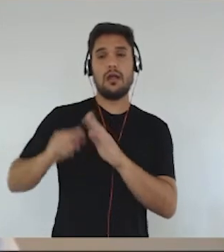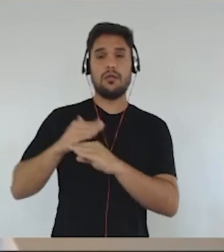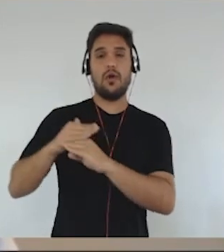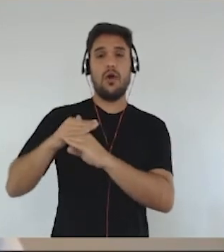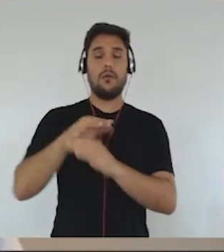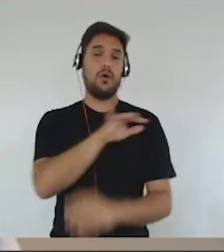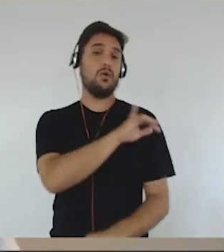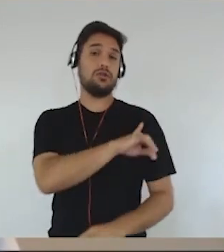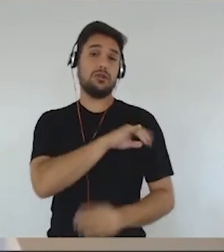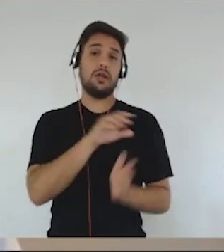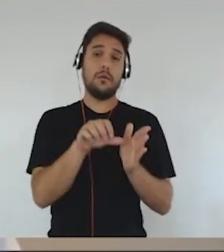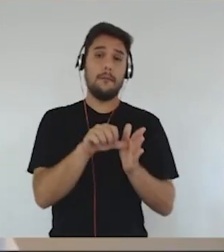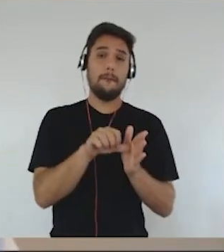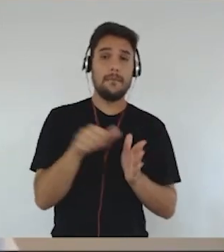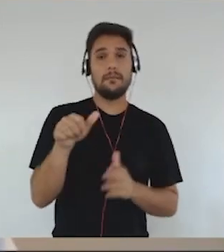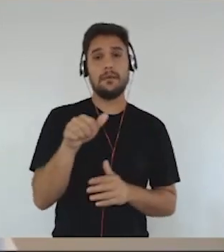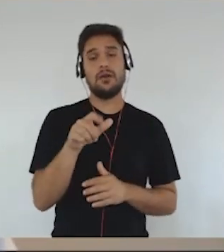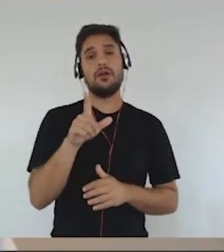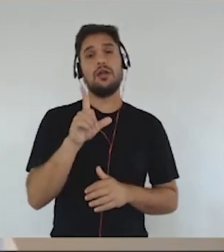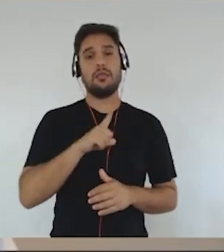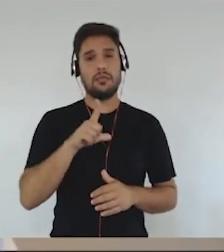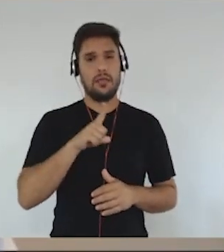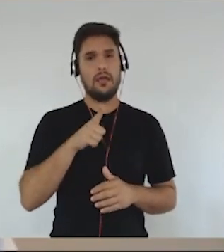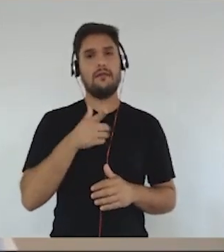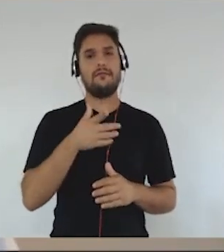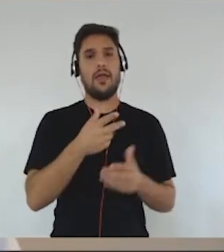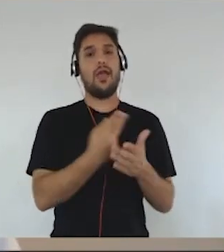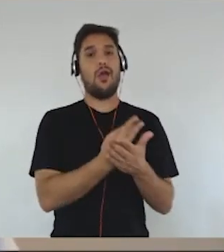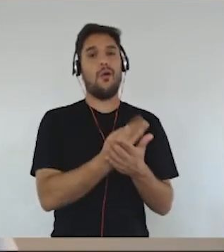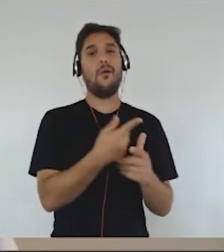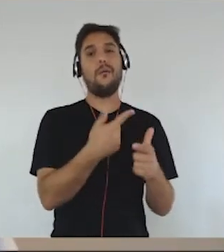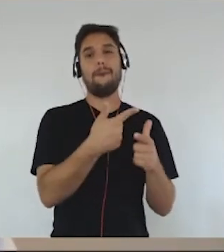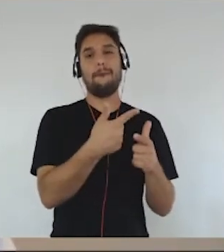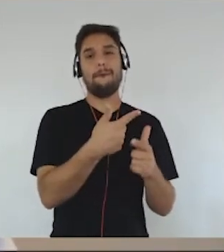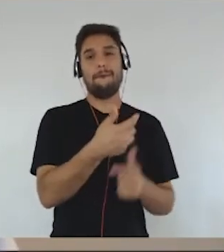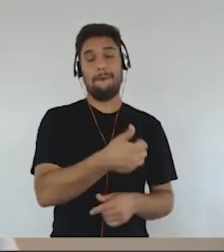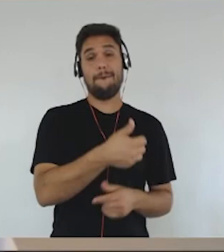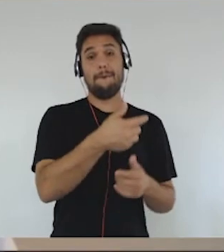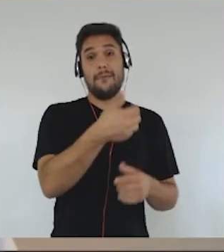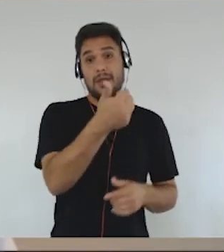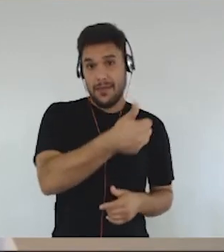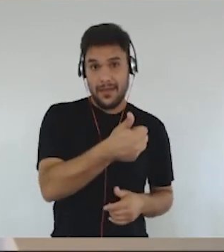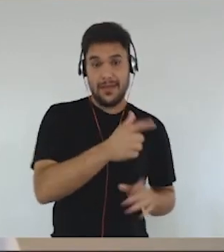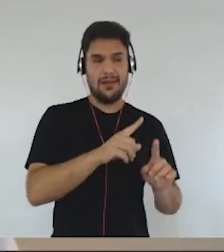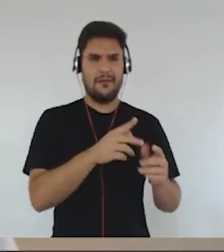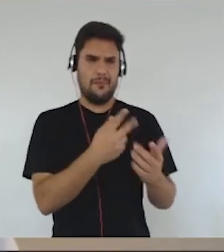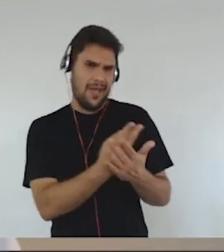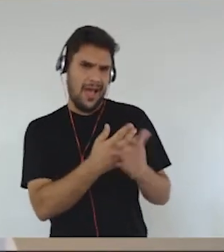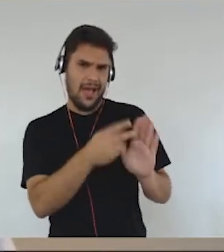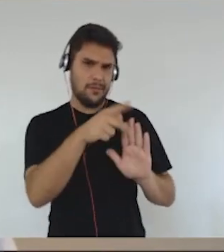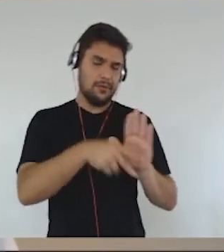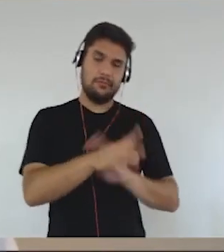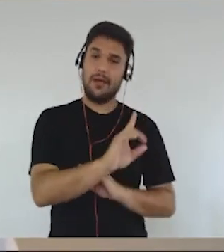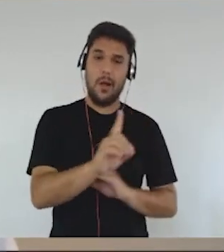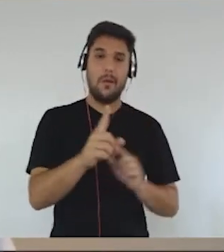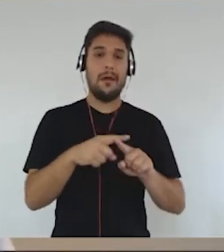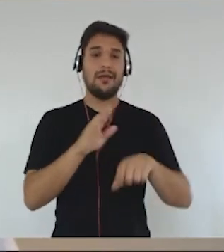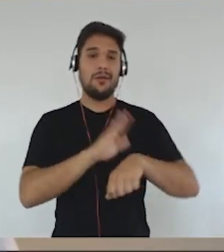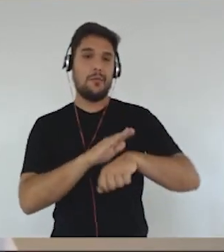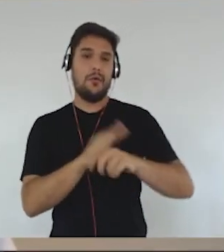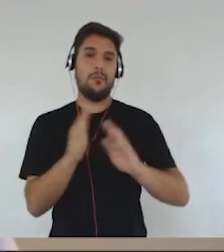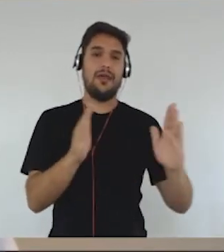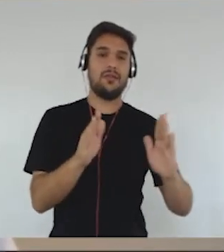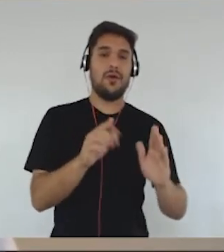de Janeiro, por ser o primeiro, teve a prerrogativa de errar primeiro, não que o projeto seja equivocado, mas as circunstâncias não eram as